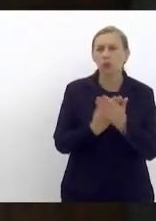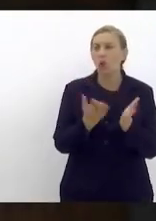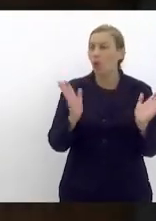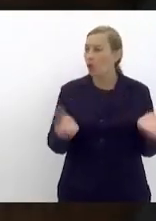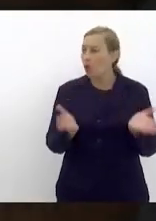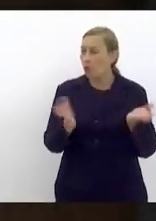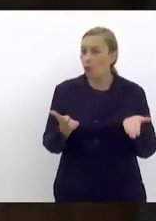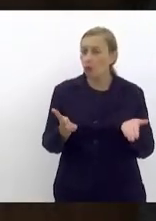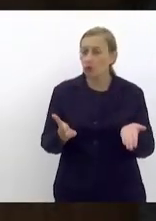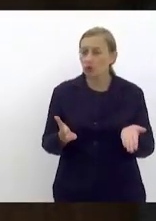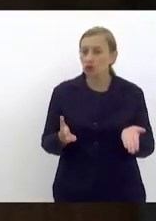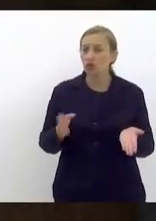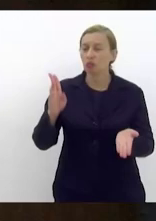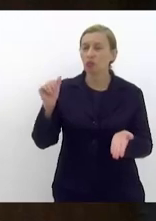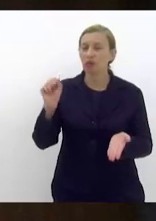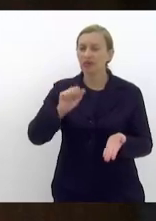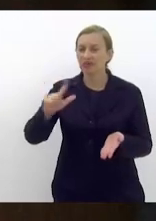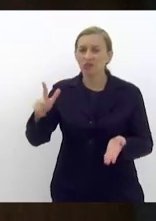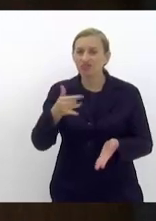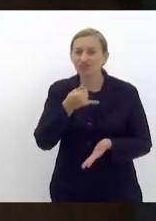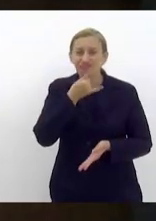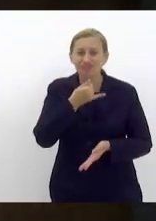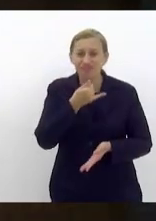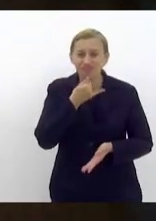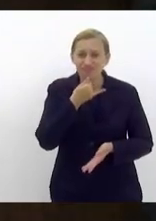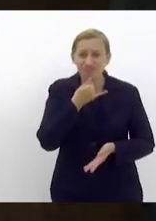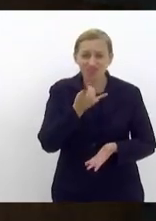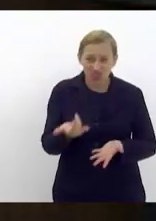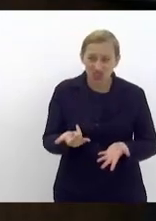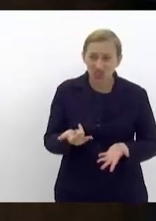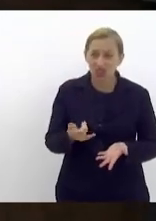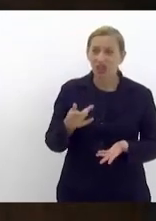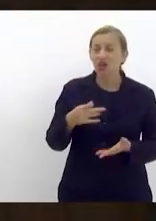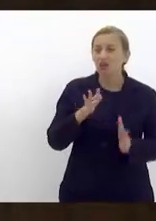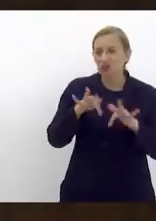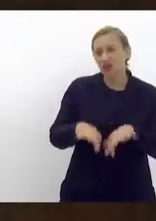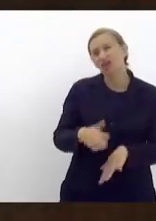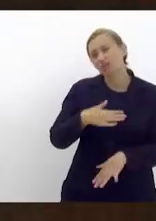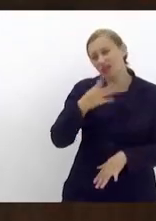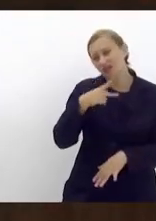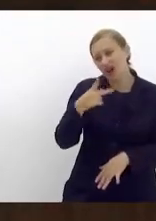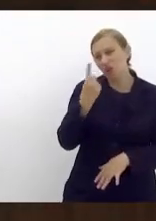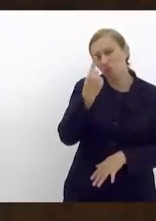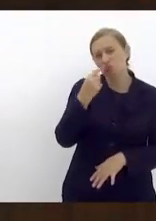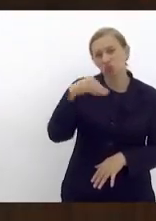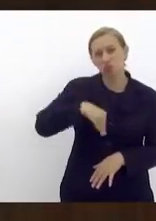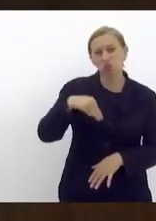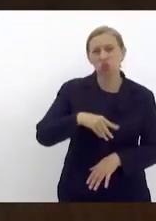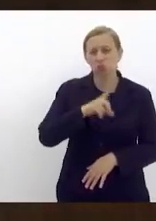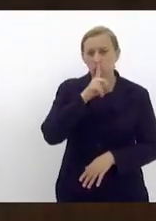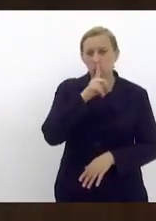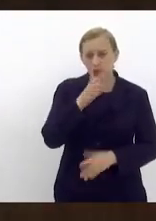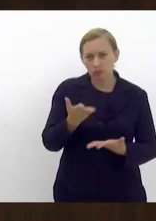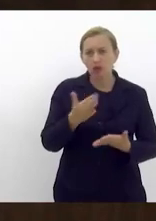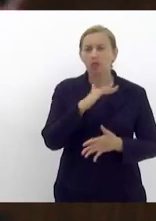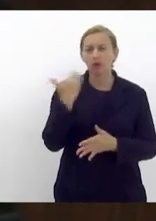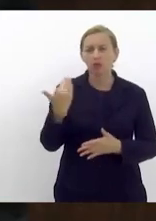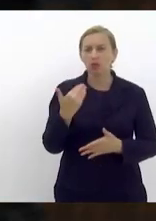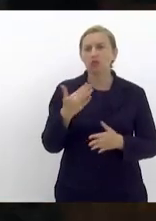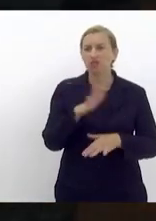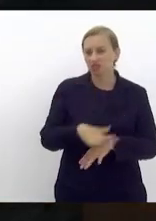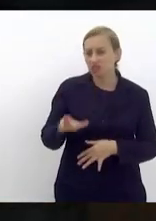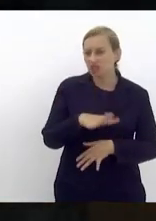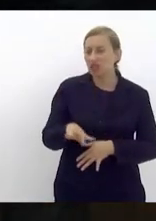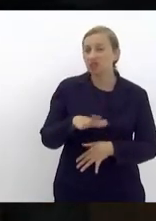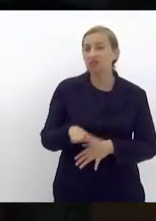exemplo em Blumenau triste, triste, e que ao final da minha fala eu quero que eu pedir um minuto de silêncio pela morte dessas